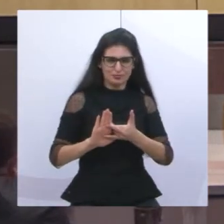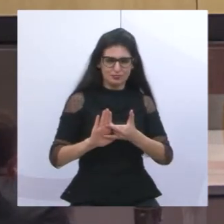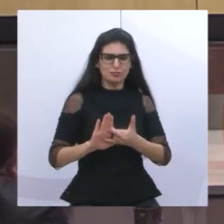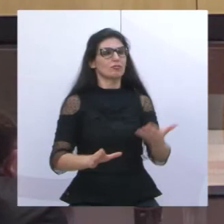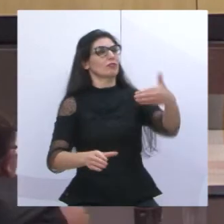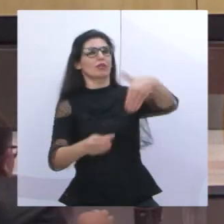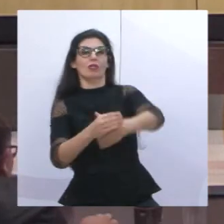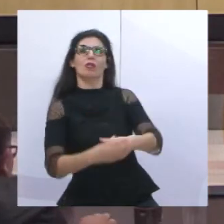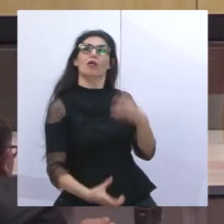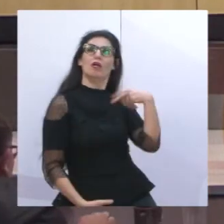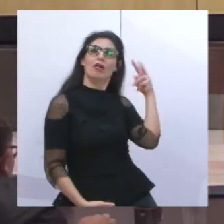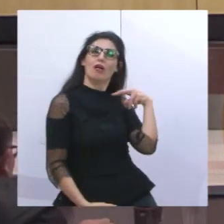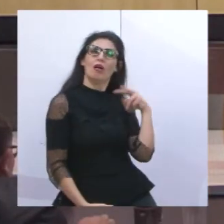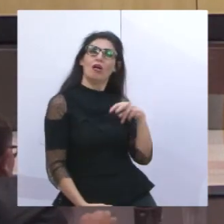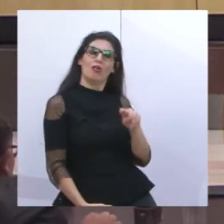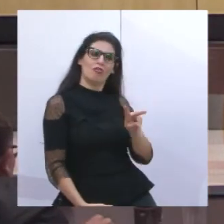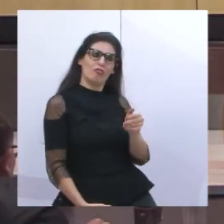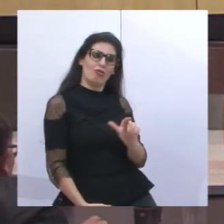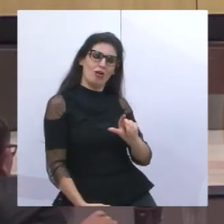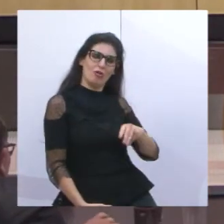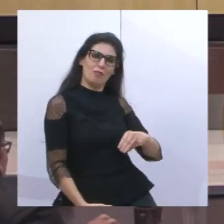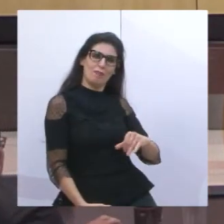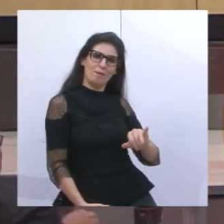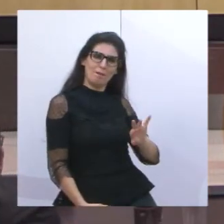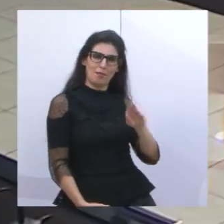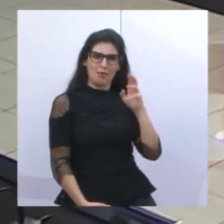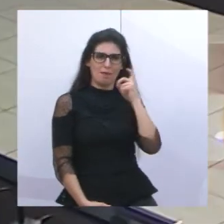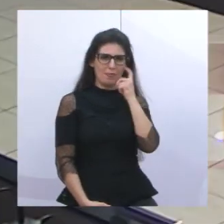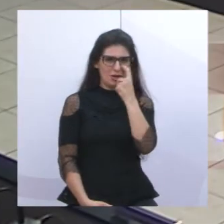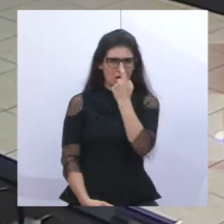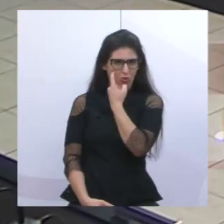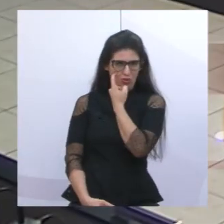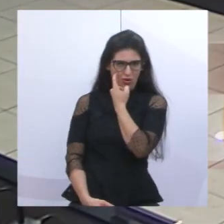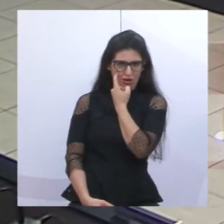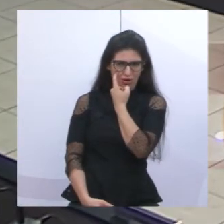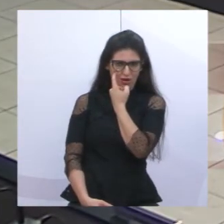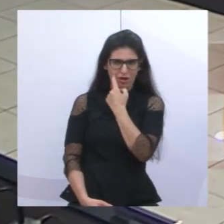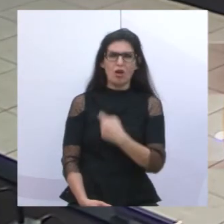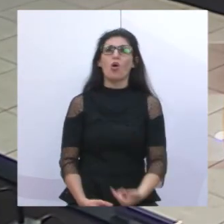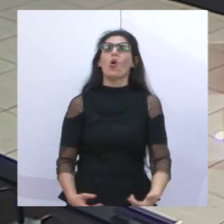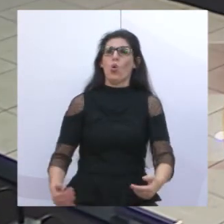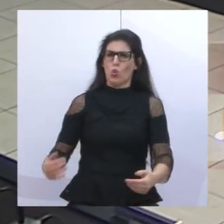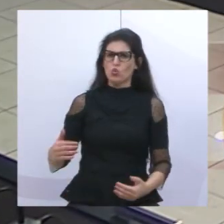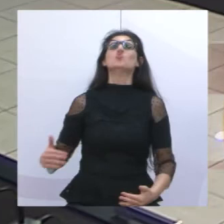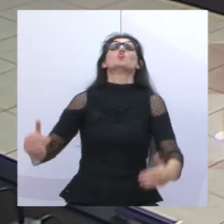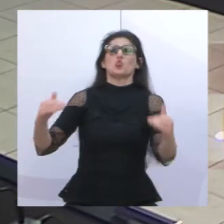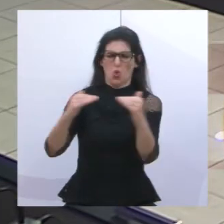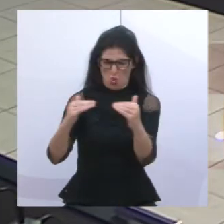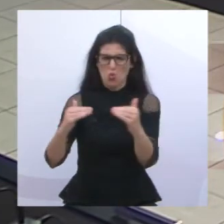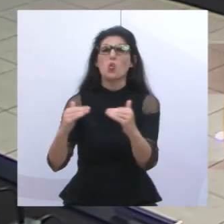Como vota o vereador Valmir do Parque Meia Lua? Sou a favor do veto.